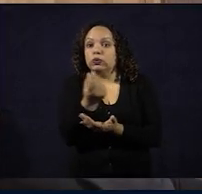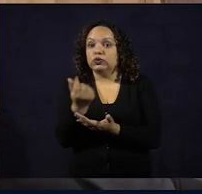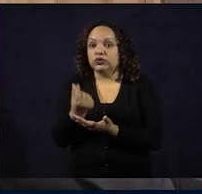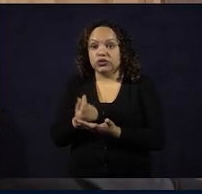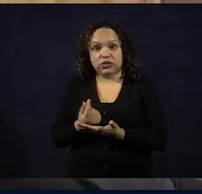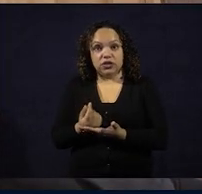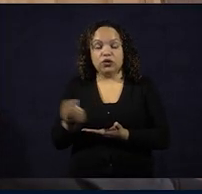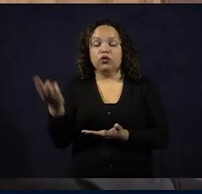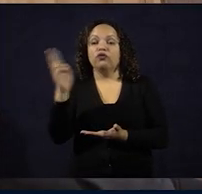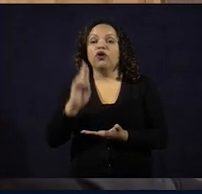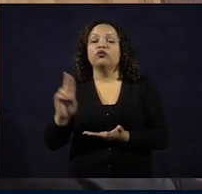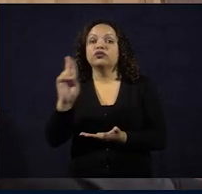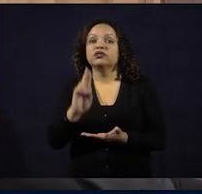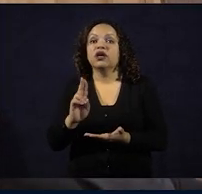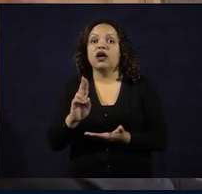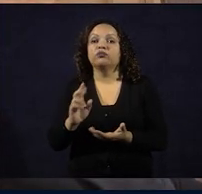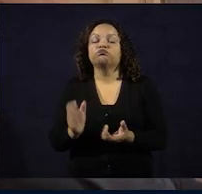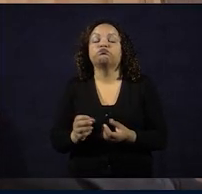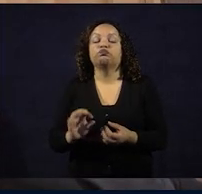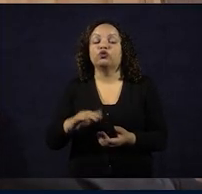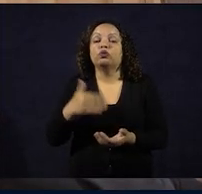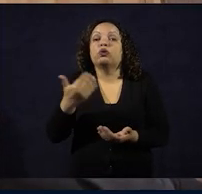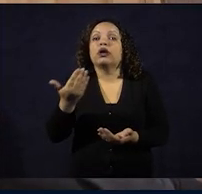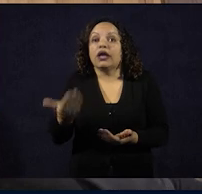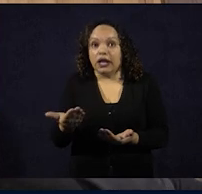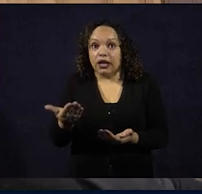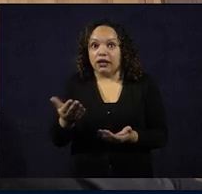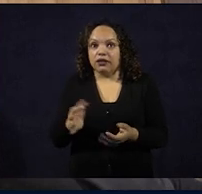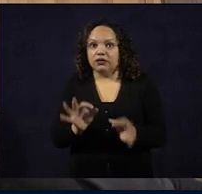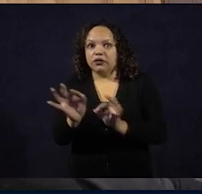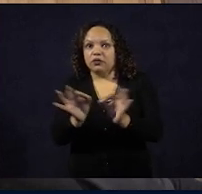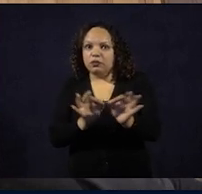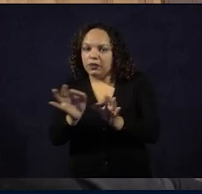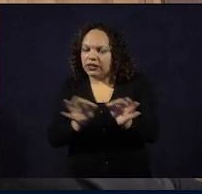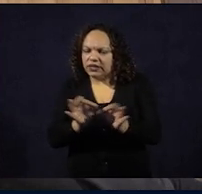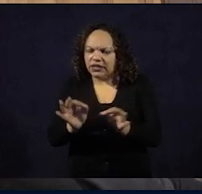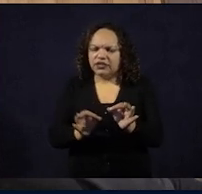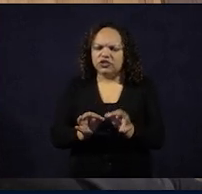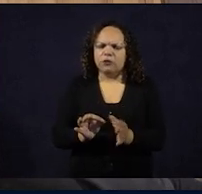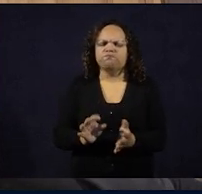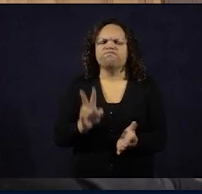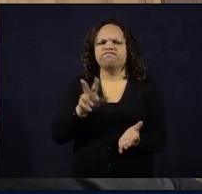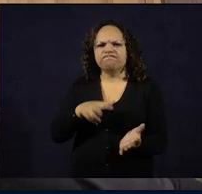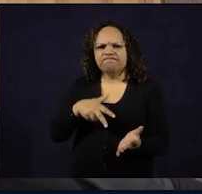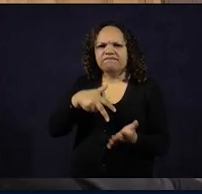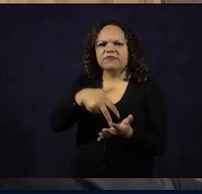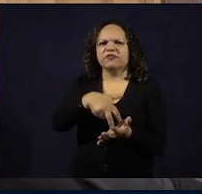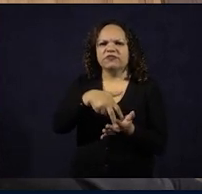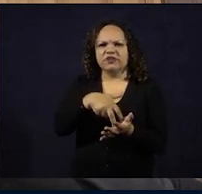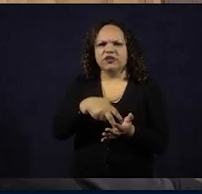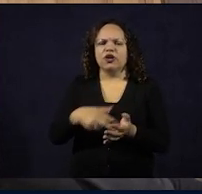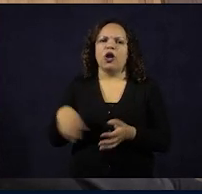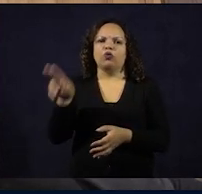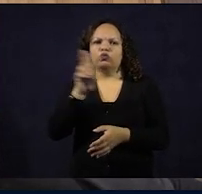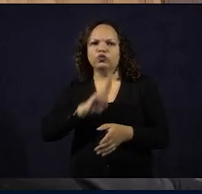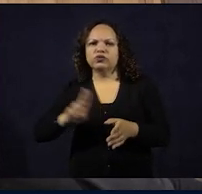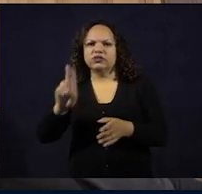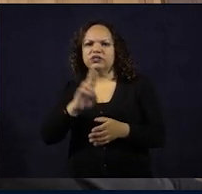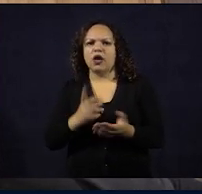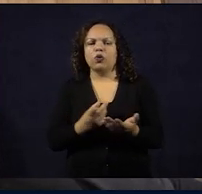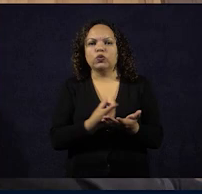é a grande palavra O que que você vai fazer tem que ter um projeto muito coeso um bom utilização do recurso